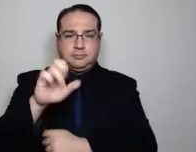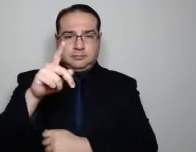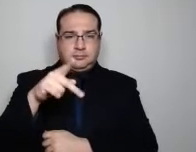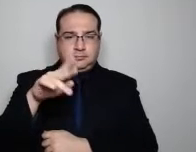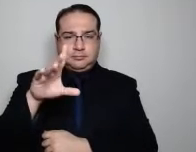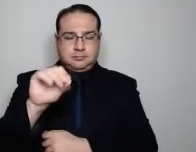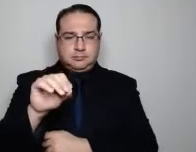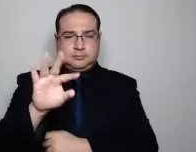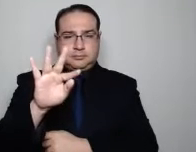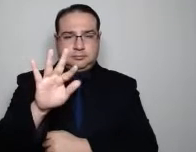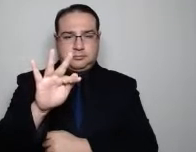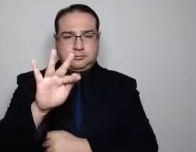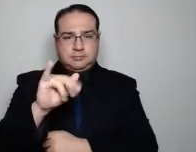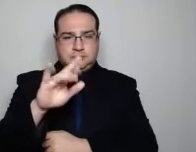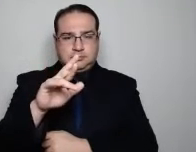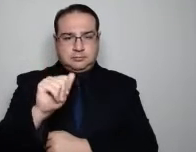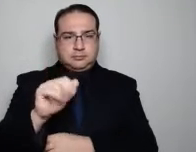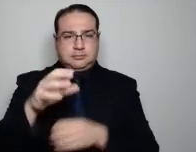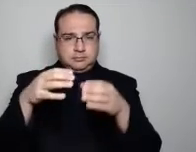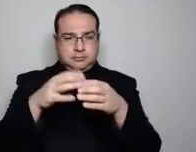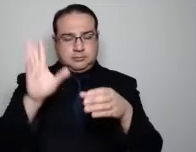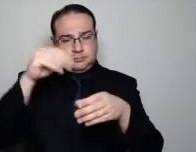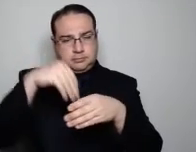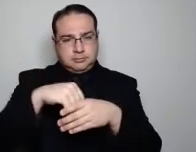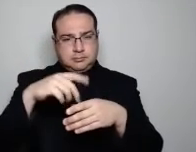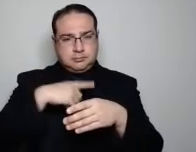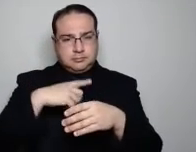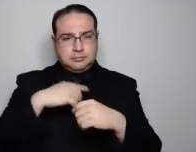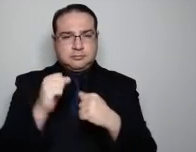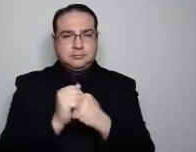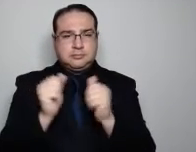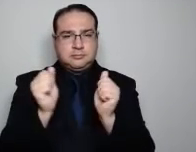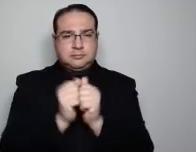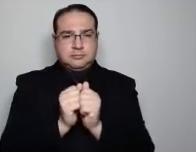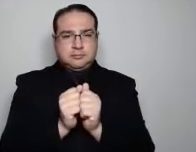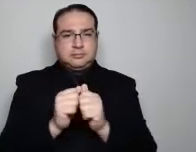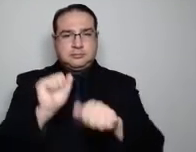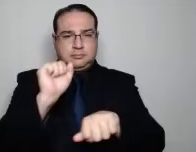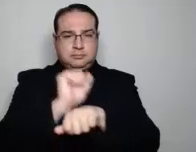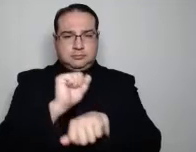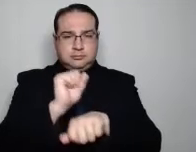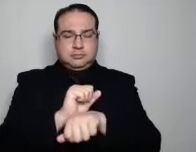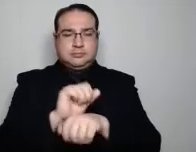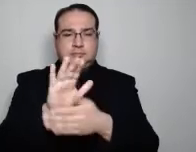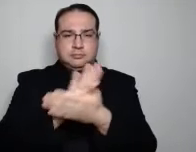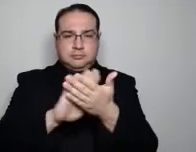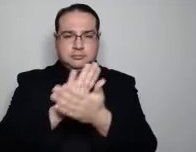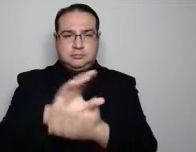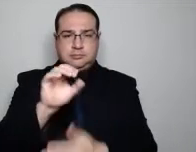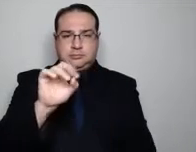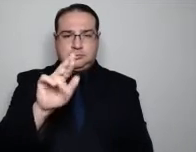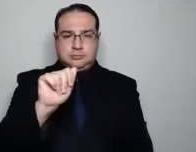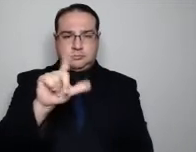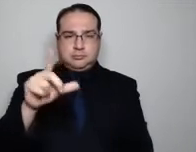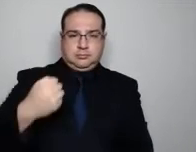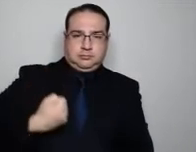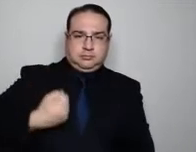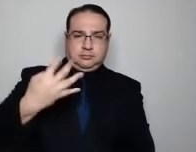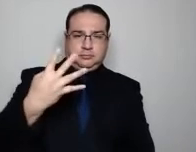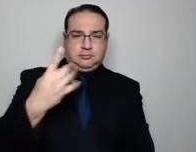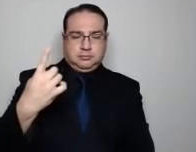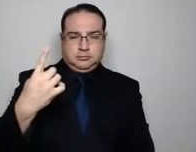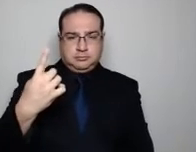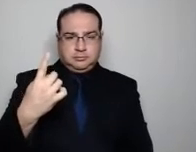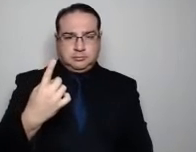Agravo interno em pedido de atribuição de efeito suspensivo no caput de citação oral, que seria o número 41.